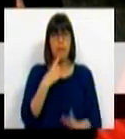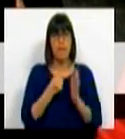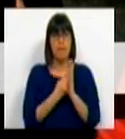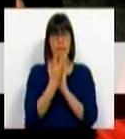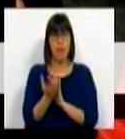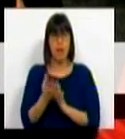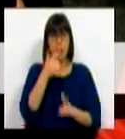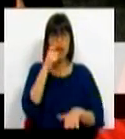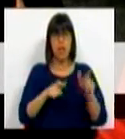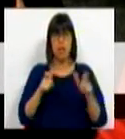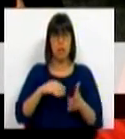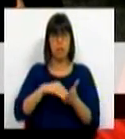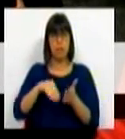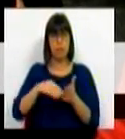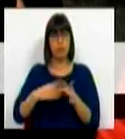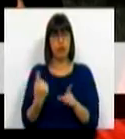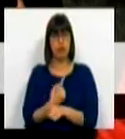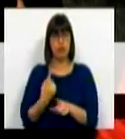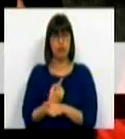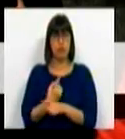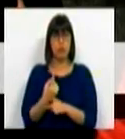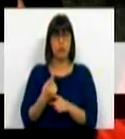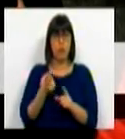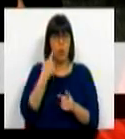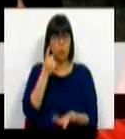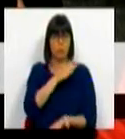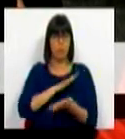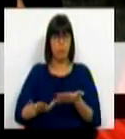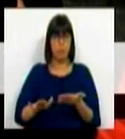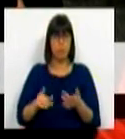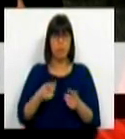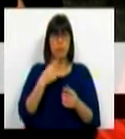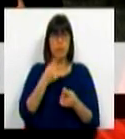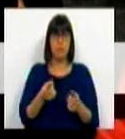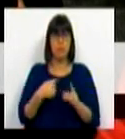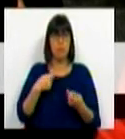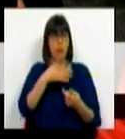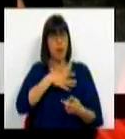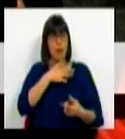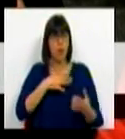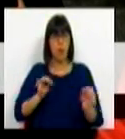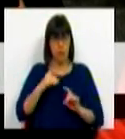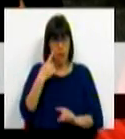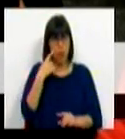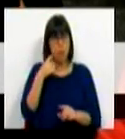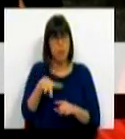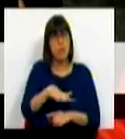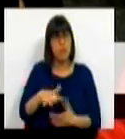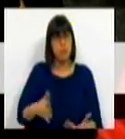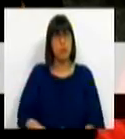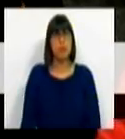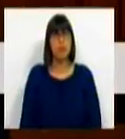diversos clientes que subscreveram produtos que não conheciam e para o qual não eram indicados. Tem conhecimento dessas